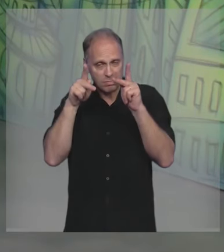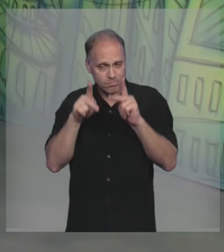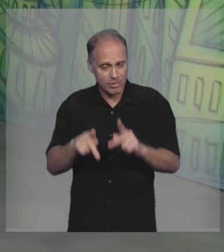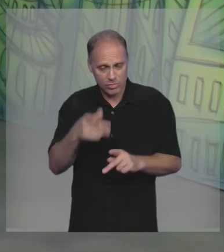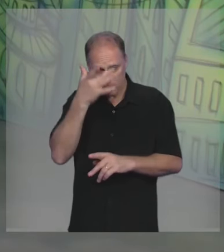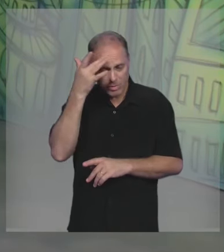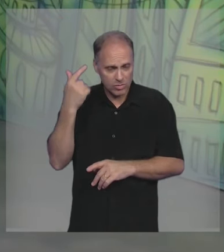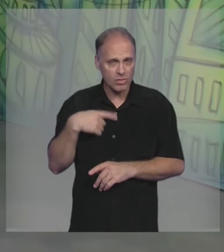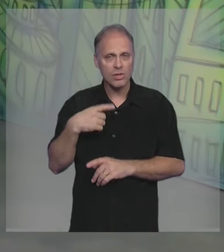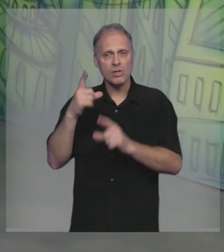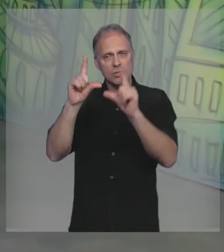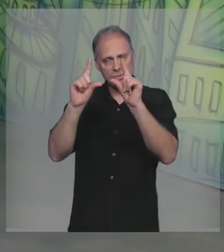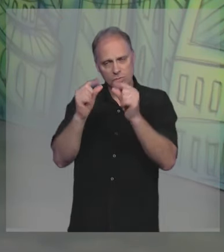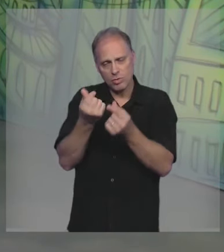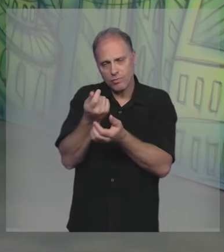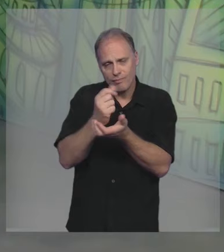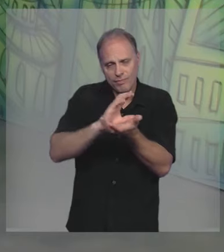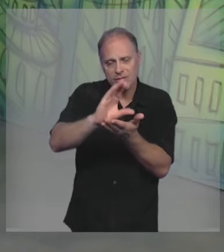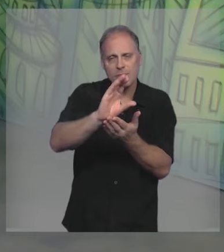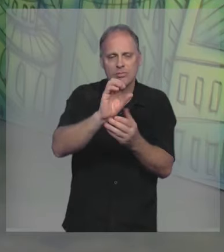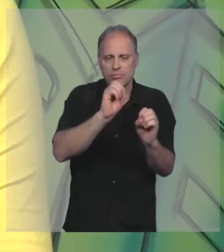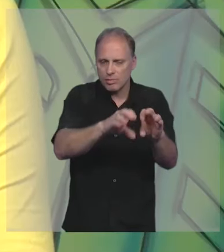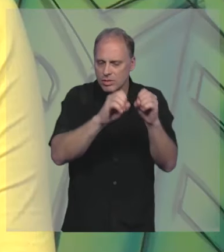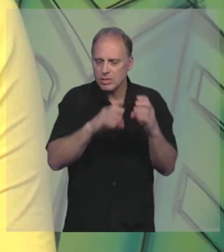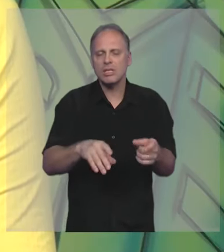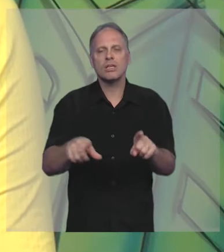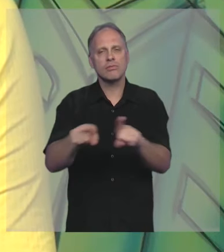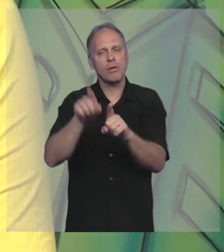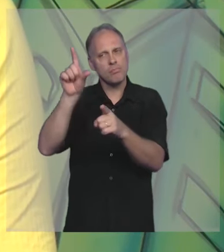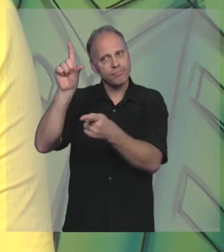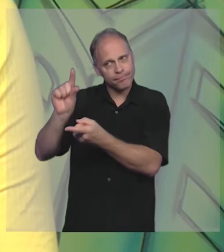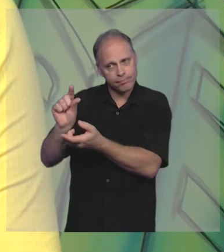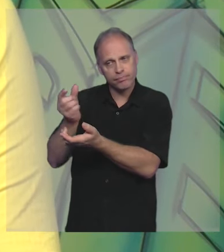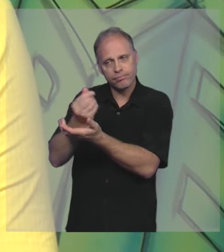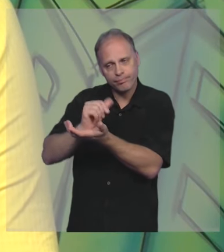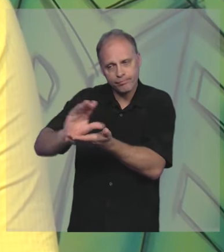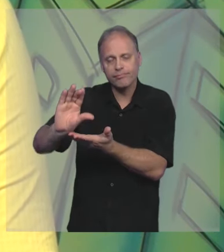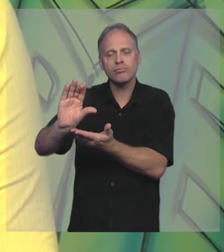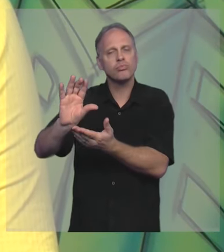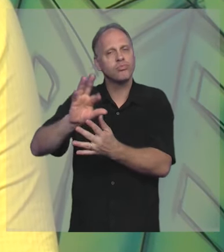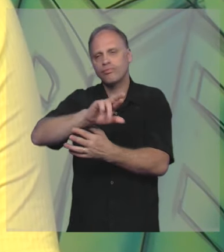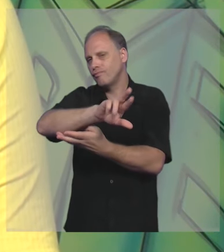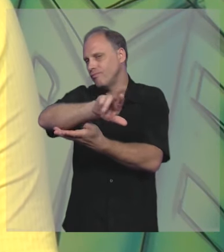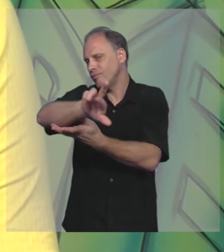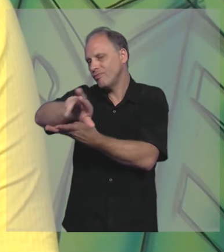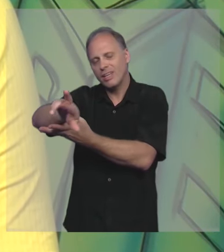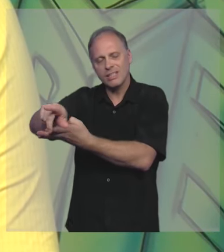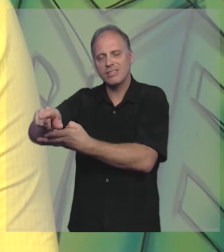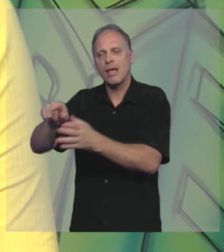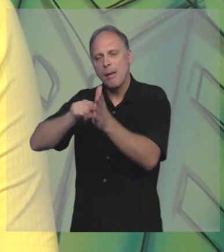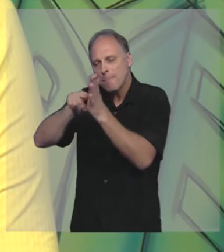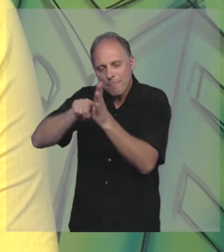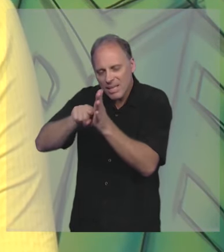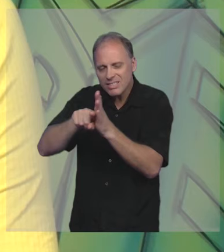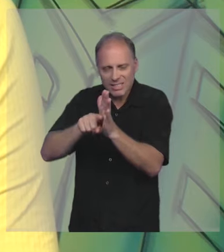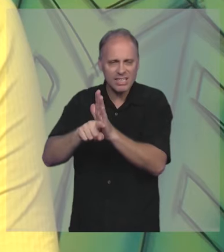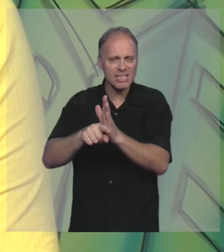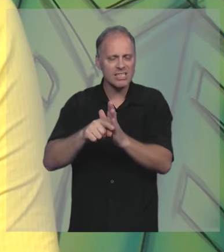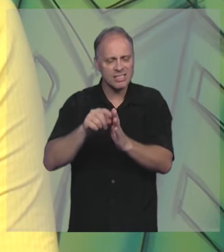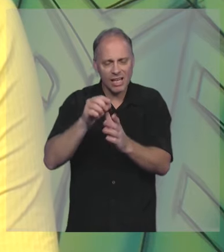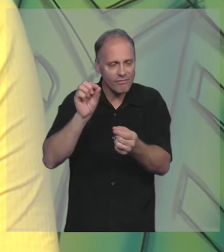houve reduções de financiamentos educacionais e, óbvio, consequentemente, houve muita redução também de incentivos à